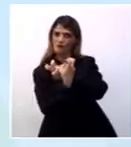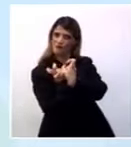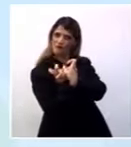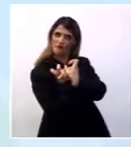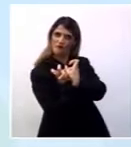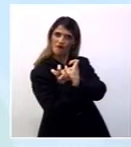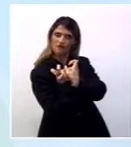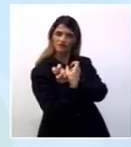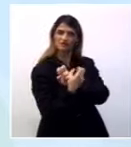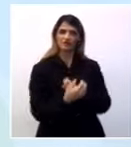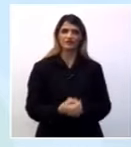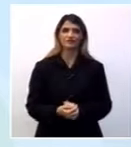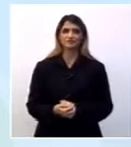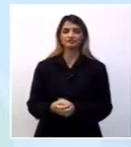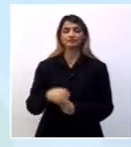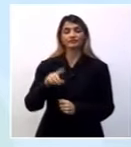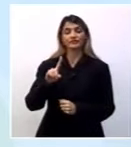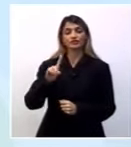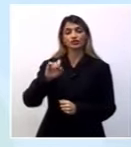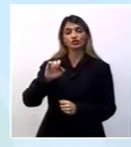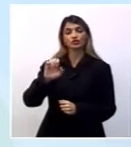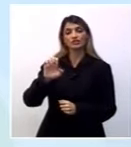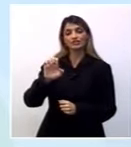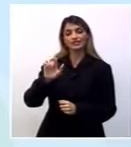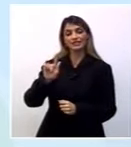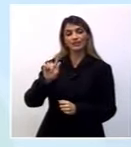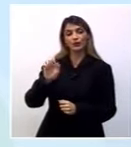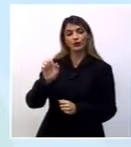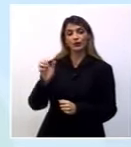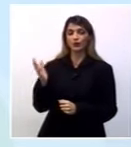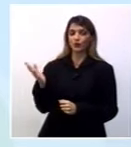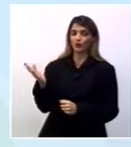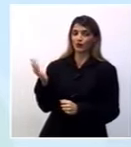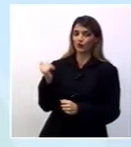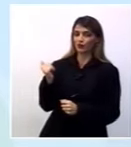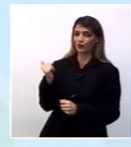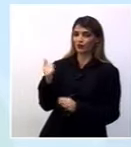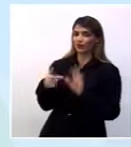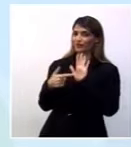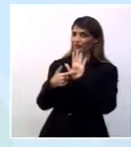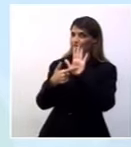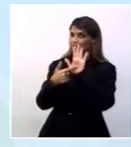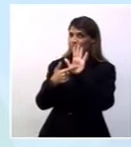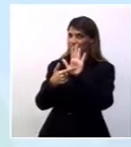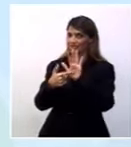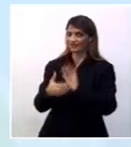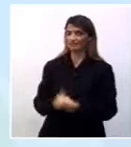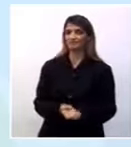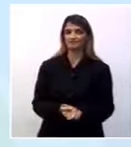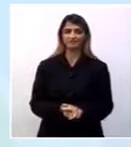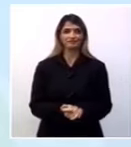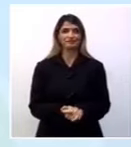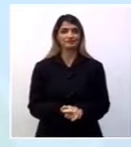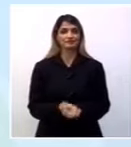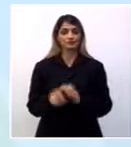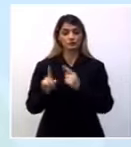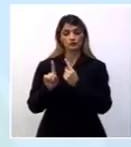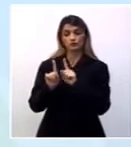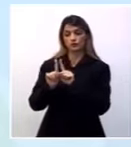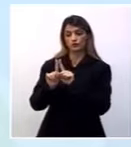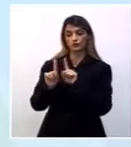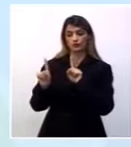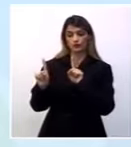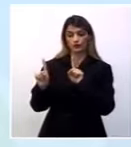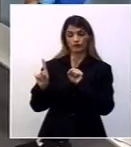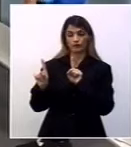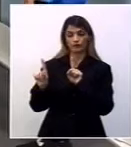Vou pedir para o Diego vir aqui novamente à frente, né, para a gente demonstrar. Por favor, Diego, mantendo o distanciamento. Ok? Por